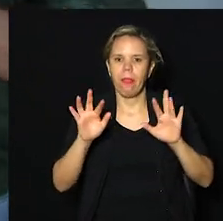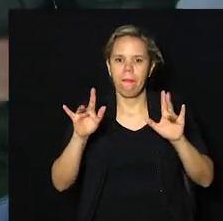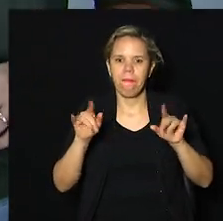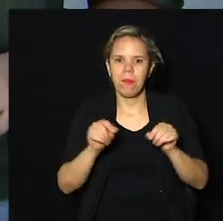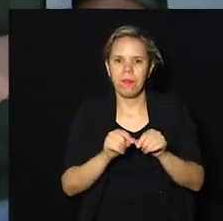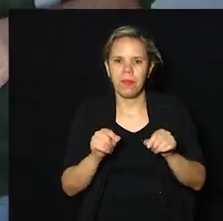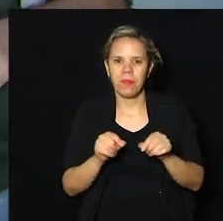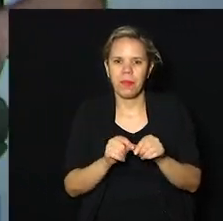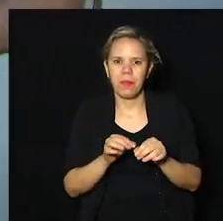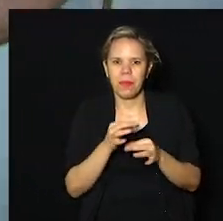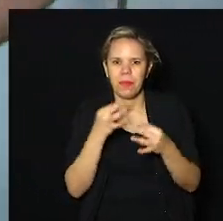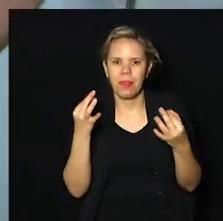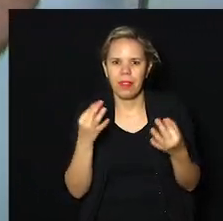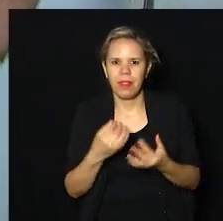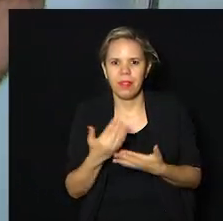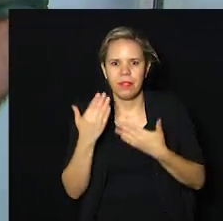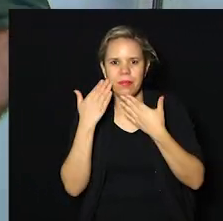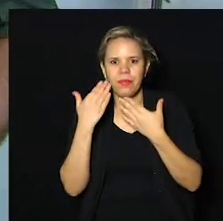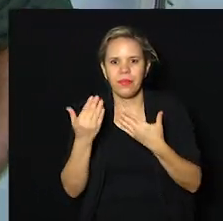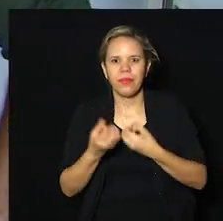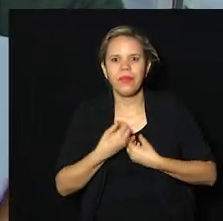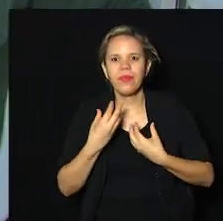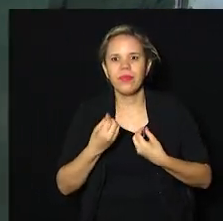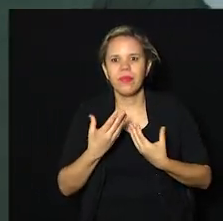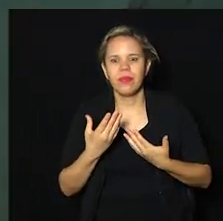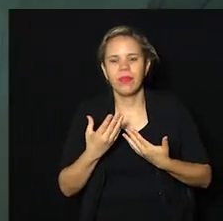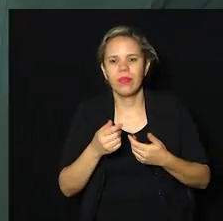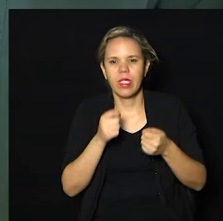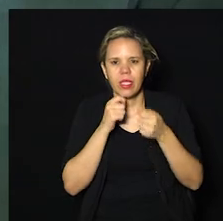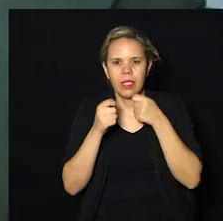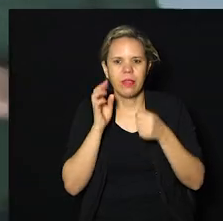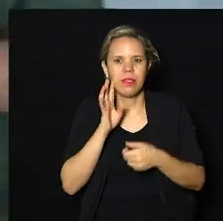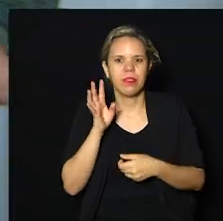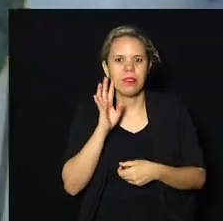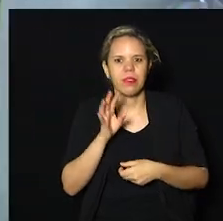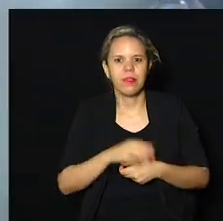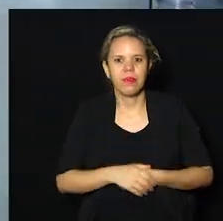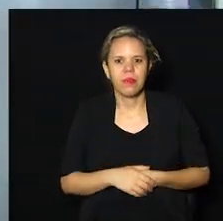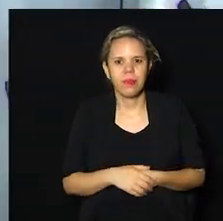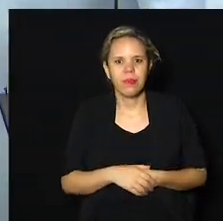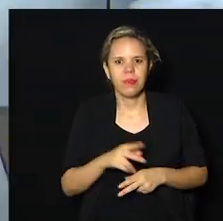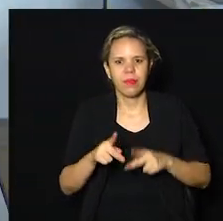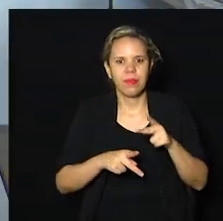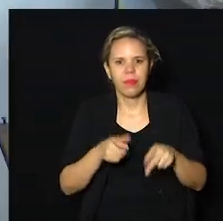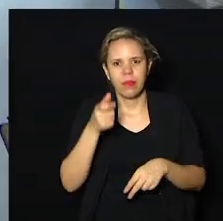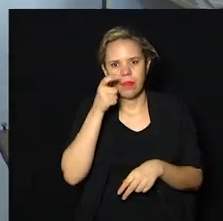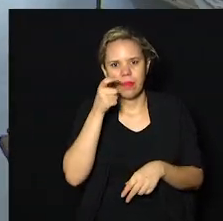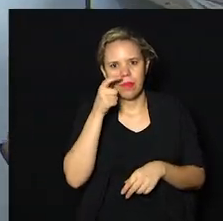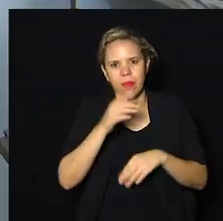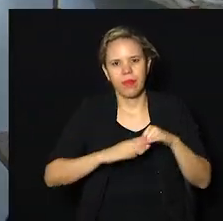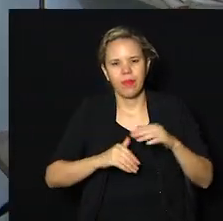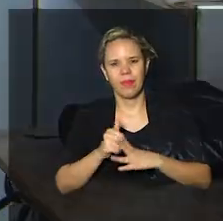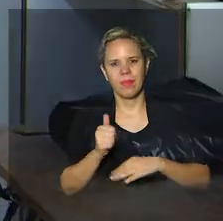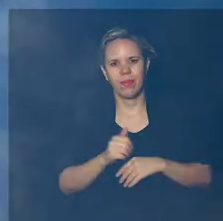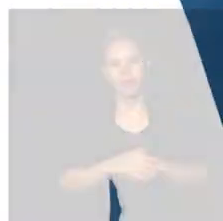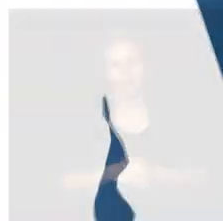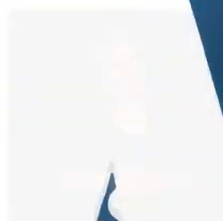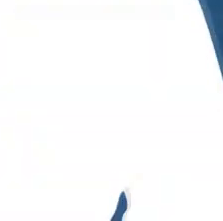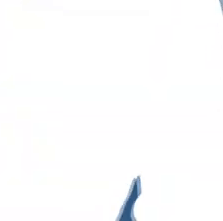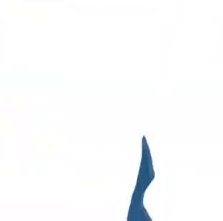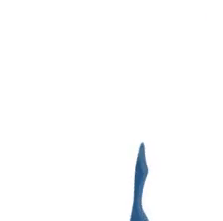imprescindível. Obrigado. Obrigado pelas informações, pela entrevista, muito legal. É isso aí, pessoal. Se liga na profissão.